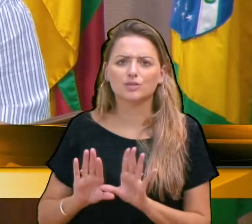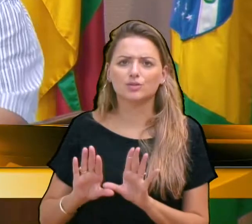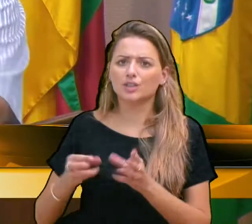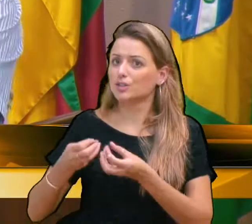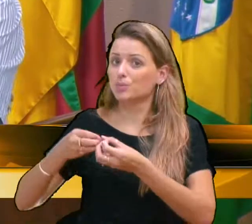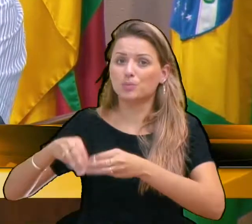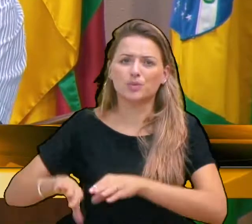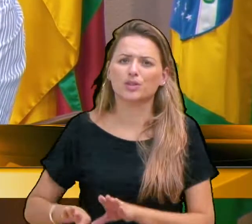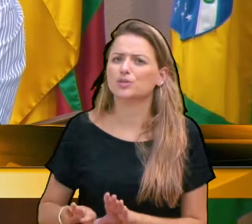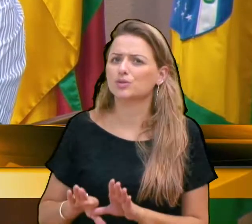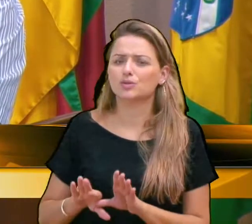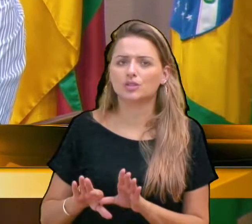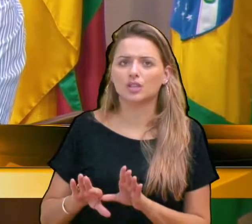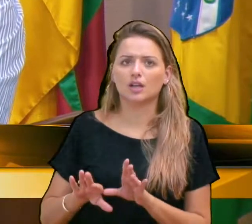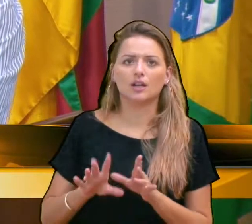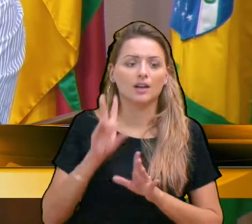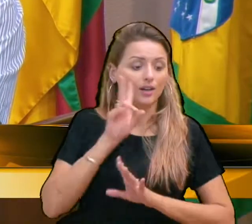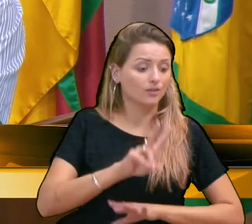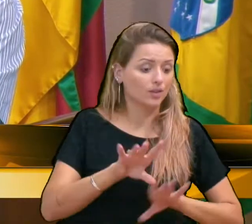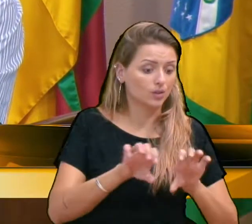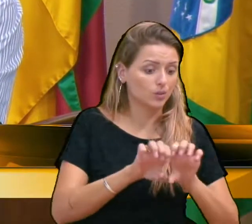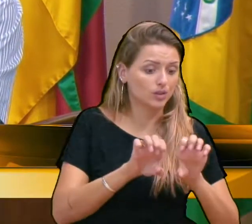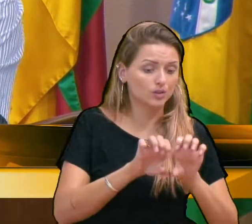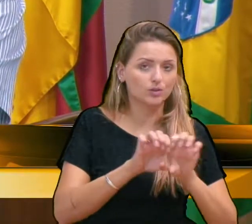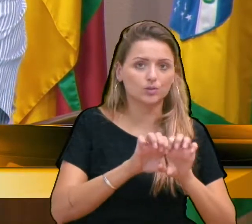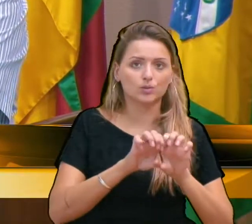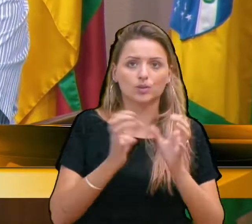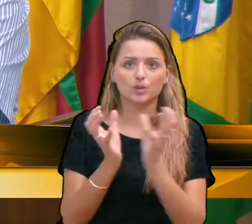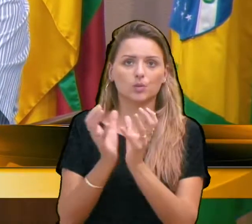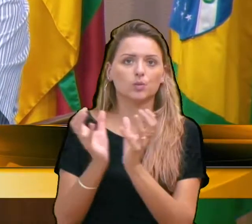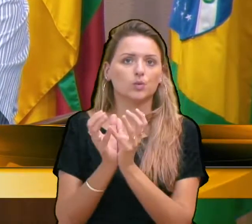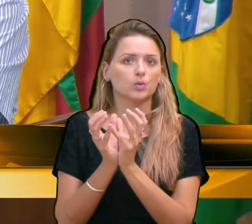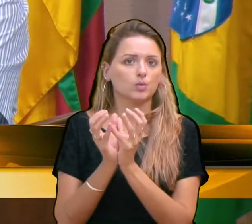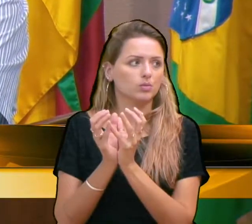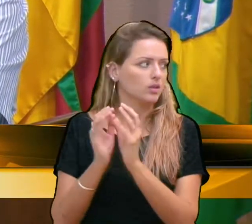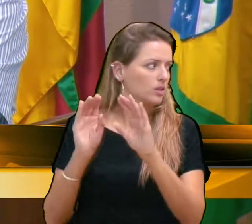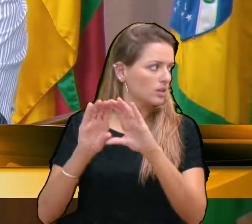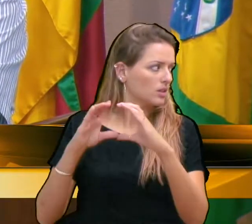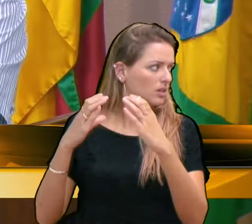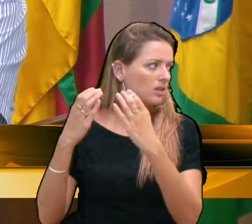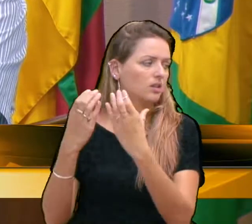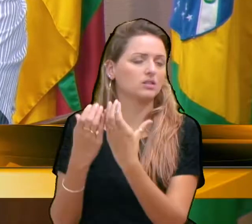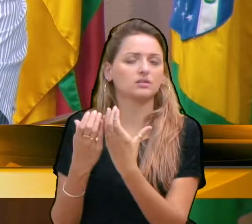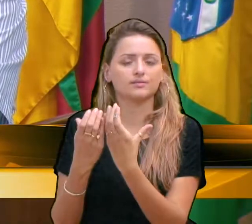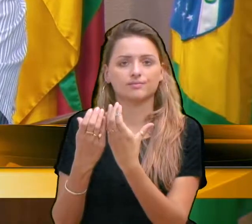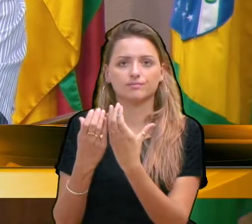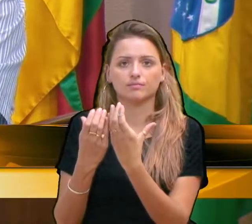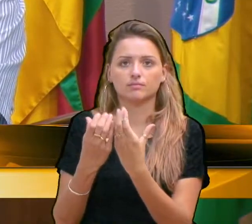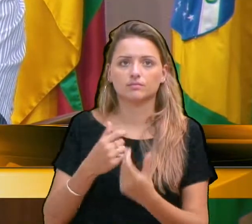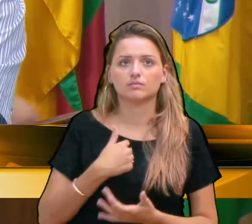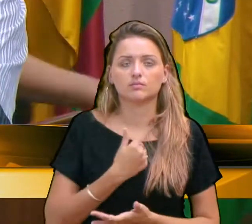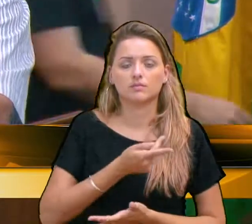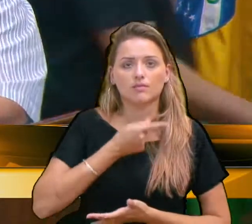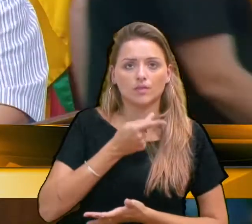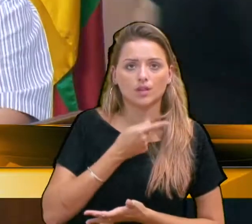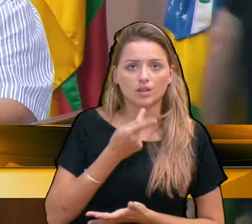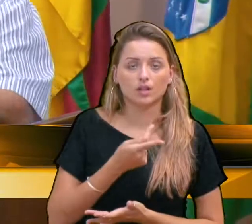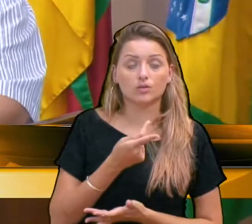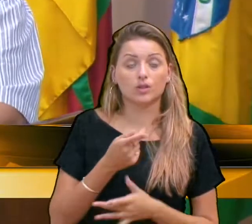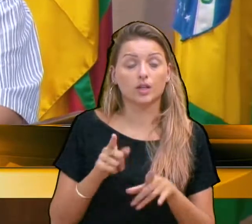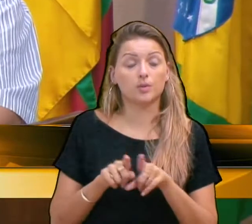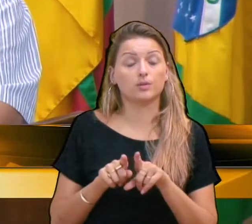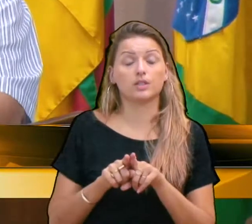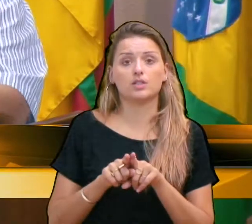tentar destruir, pegando pela questão estrutural, o movimento como um todo, né? Eu cito, por exemplo, o que foi